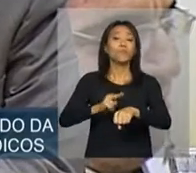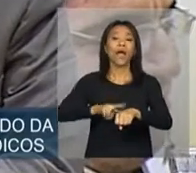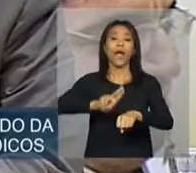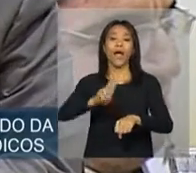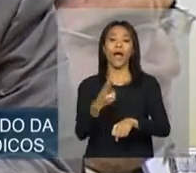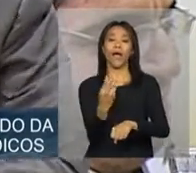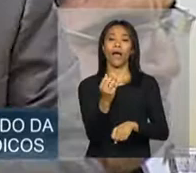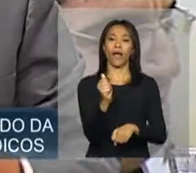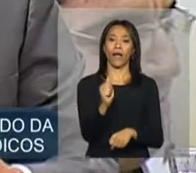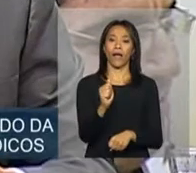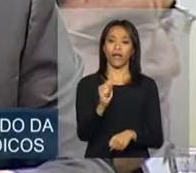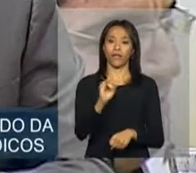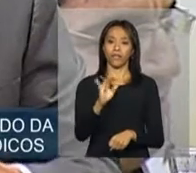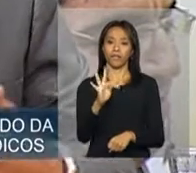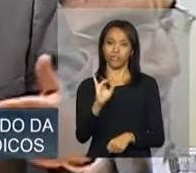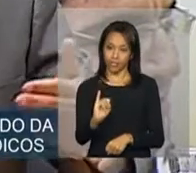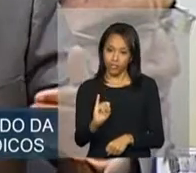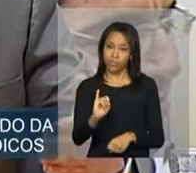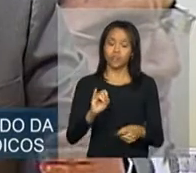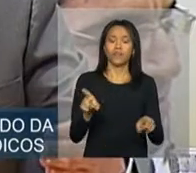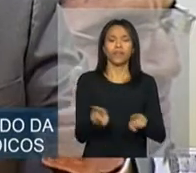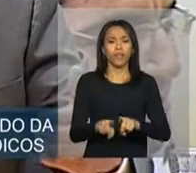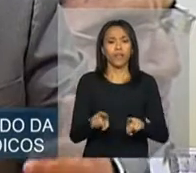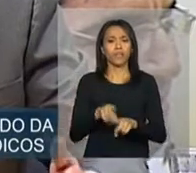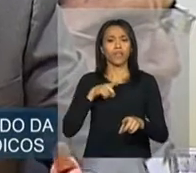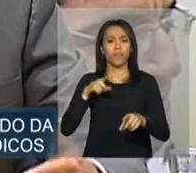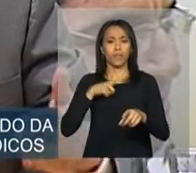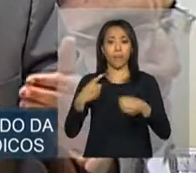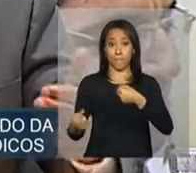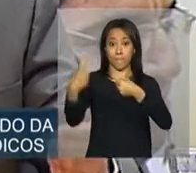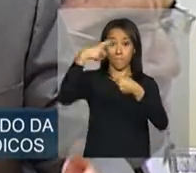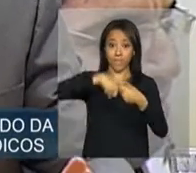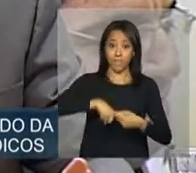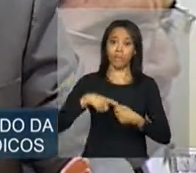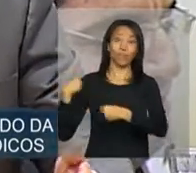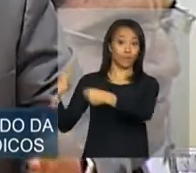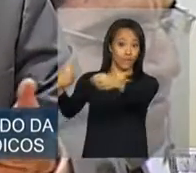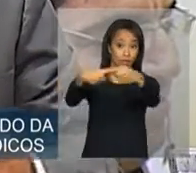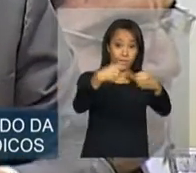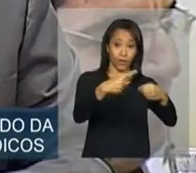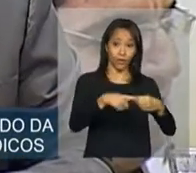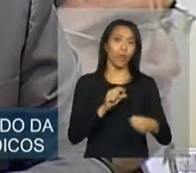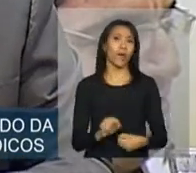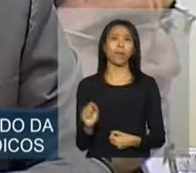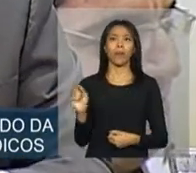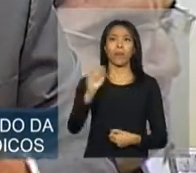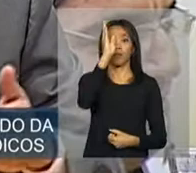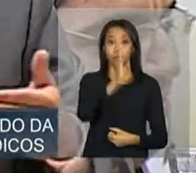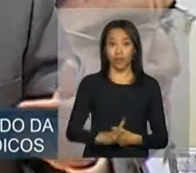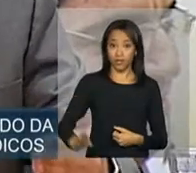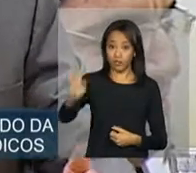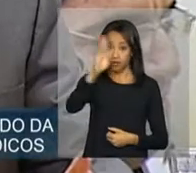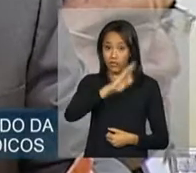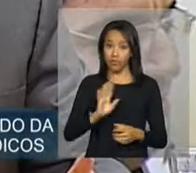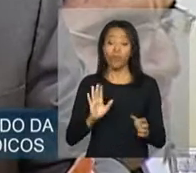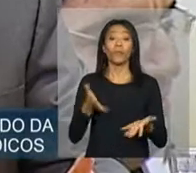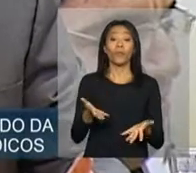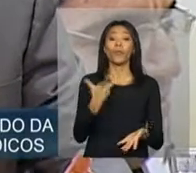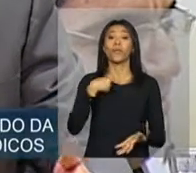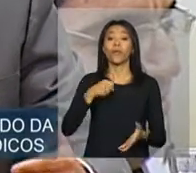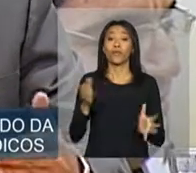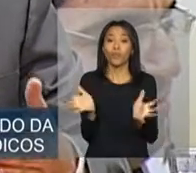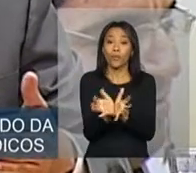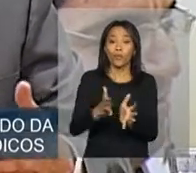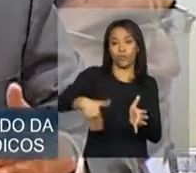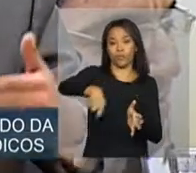saúde levando profissionais médicos nós temos parcerias hoje no interior do país na área indígena e na região Amazônica com o ministério